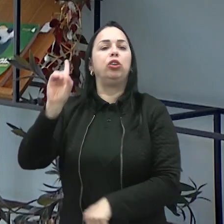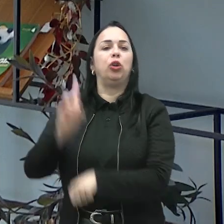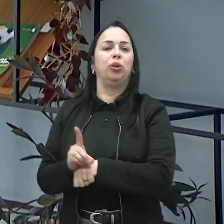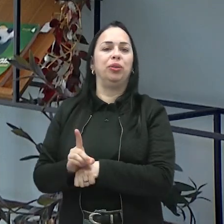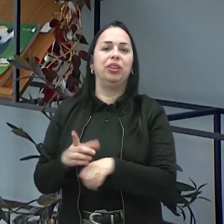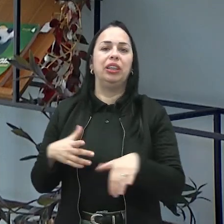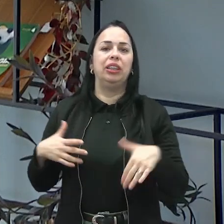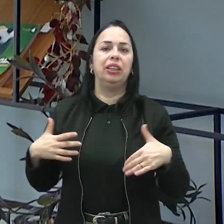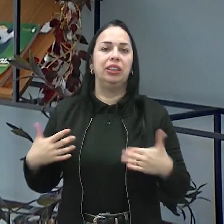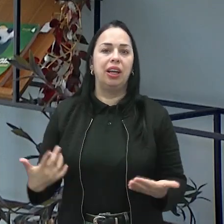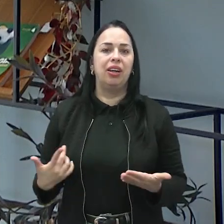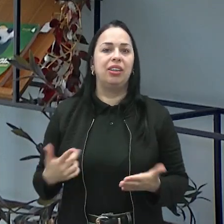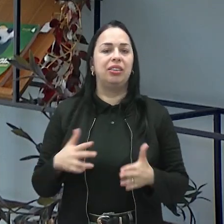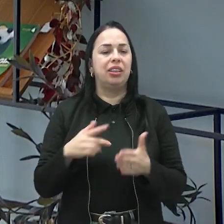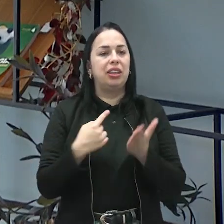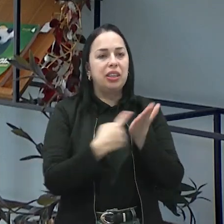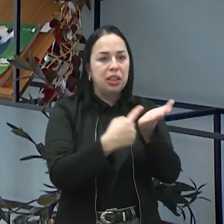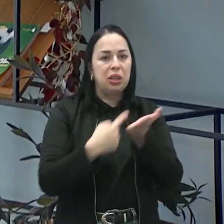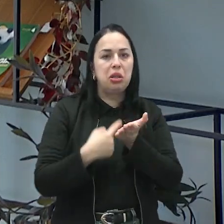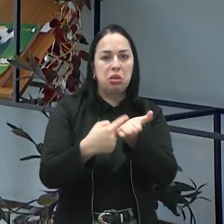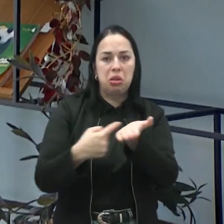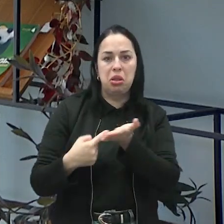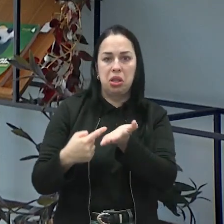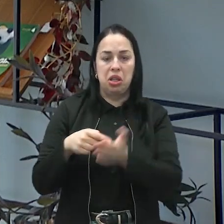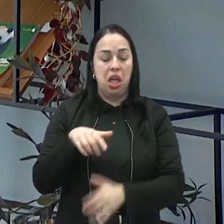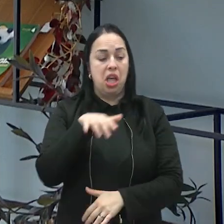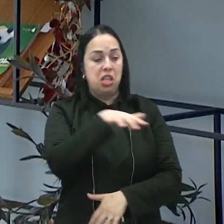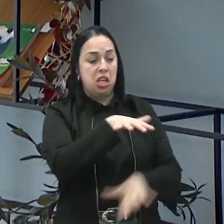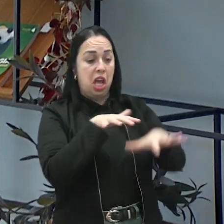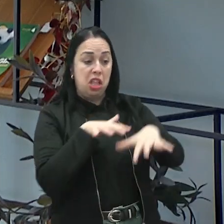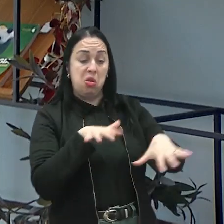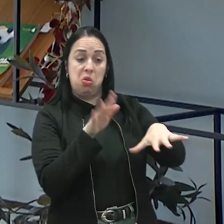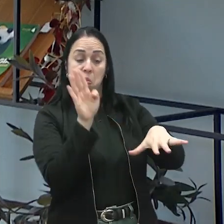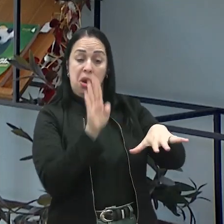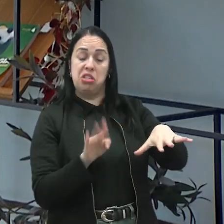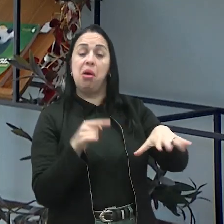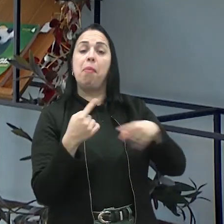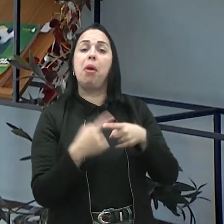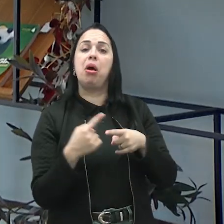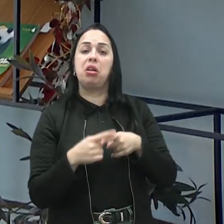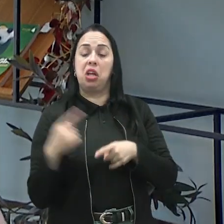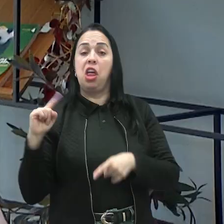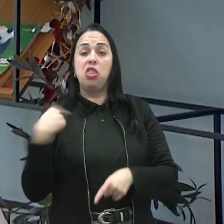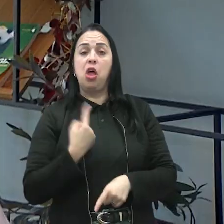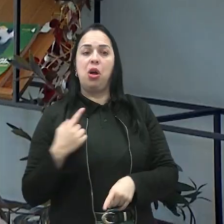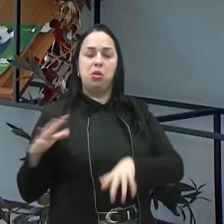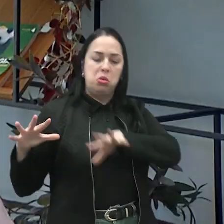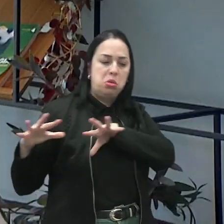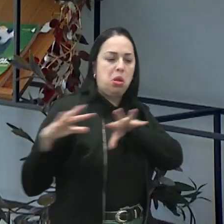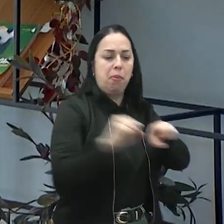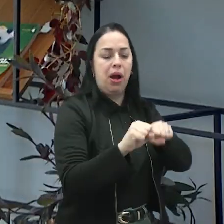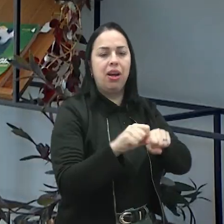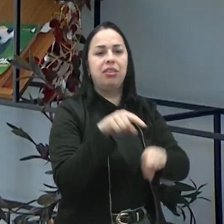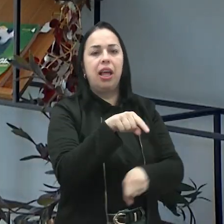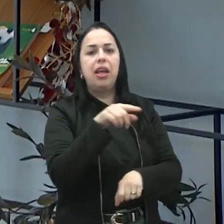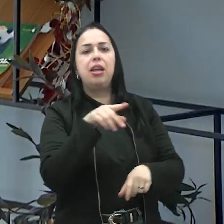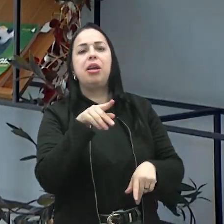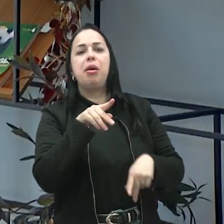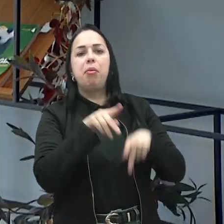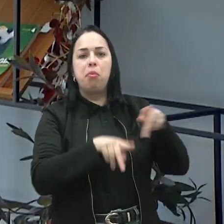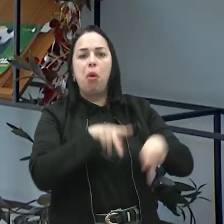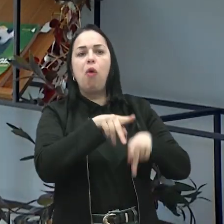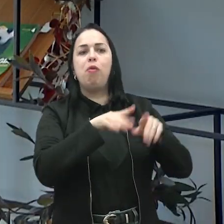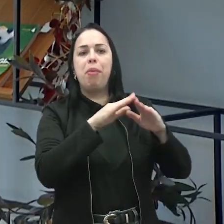terra é de quem ocupou. Então, as negociações iam sempre nesse sentido. Esse território é do Brasil porque nós